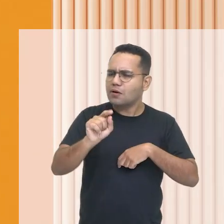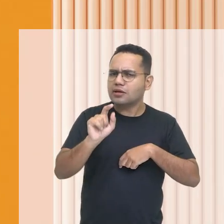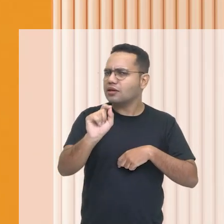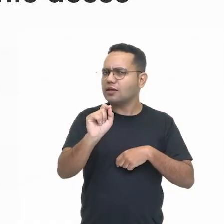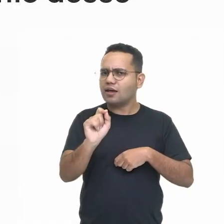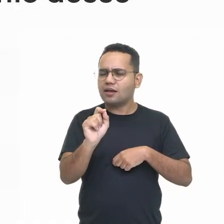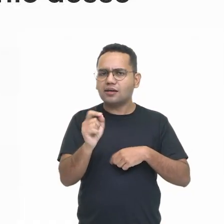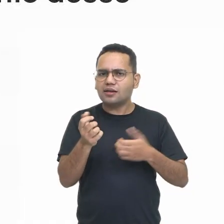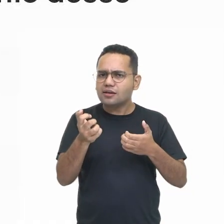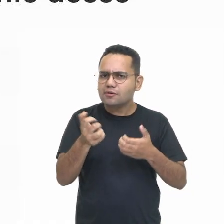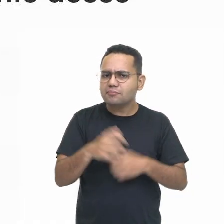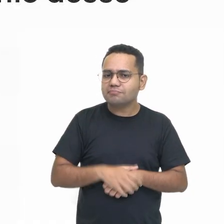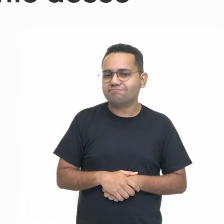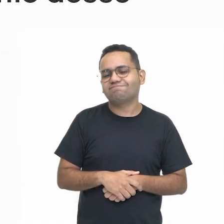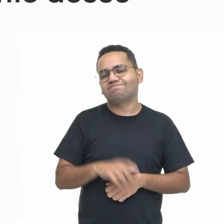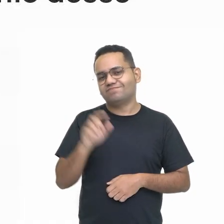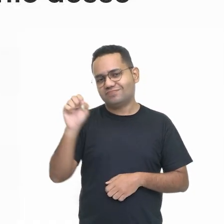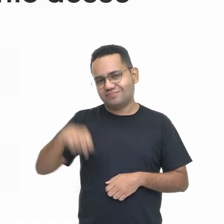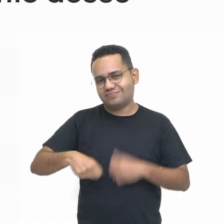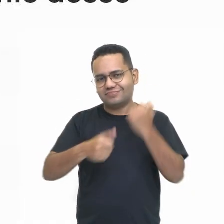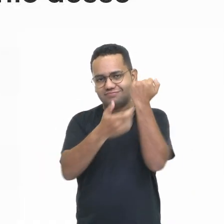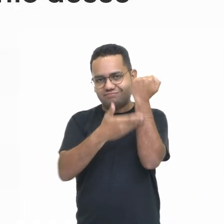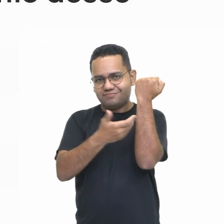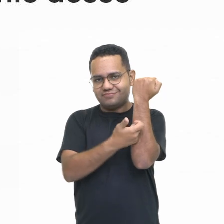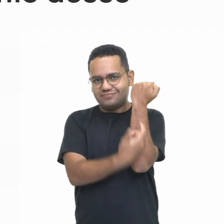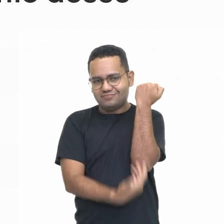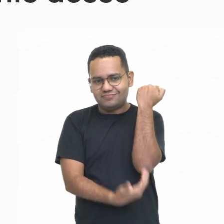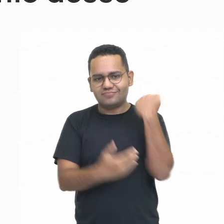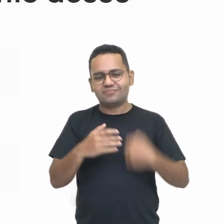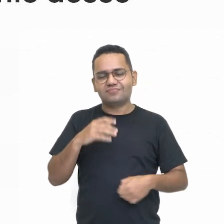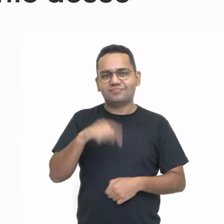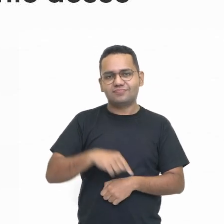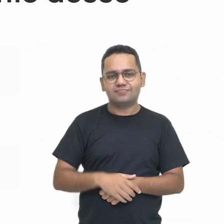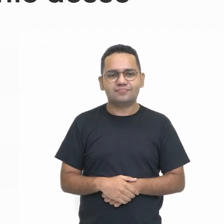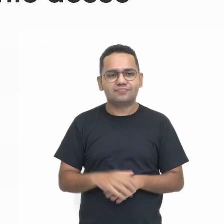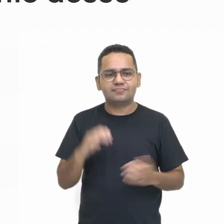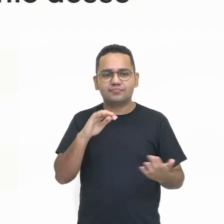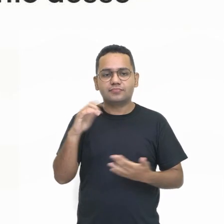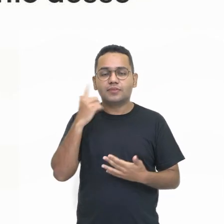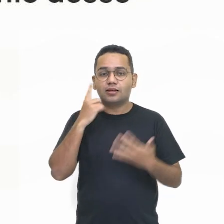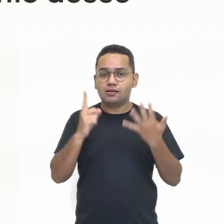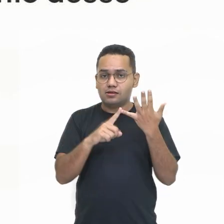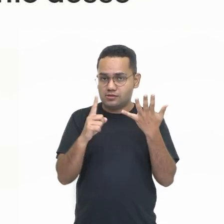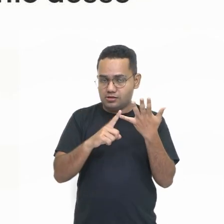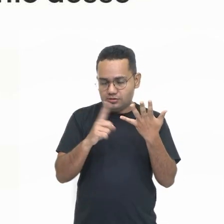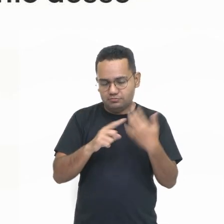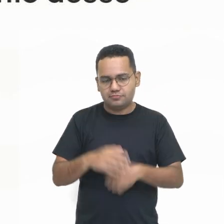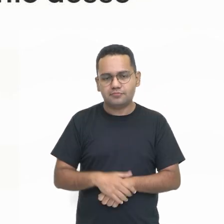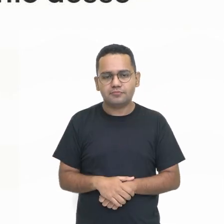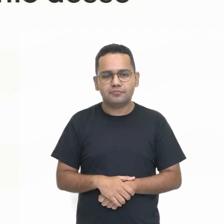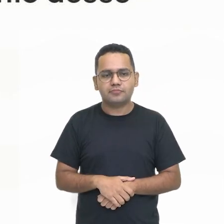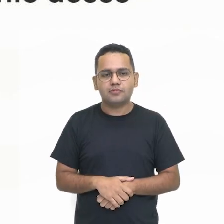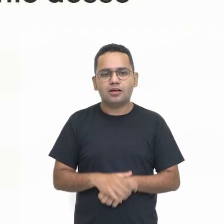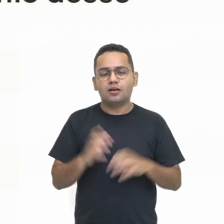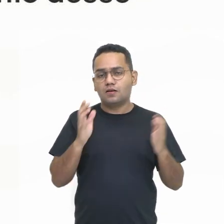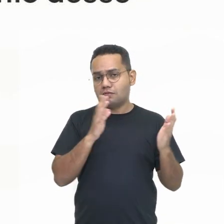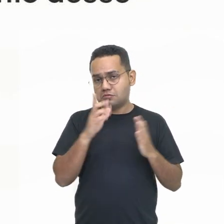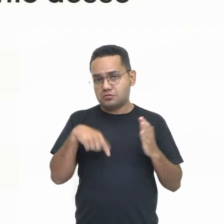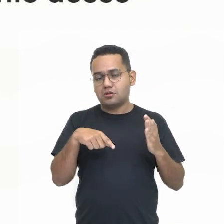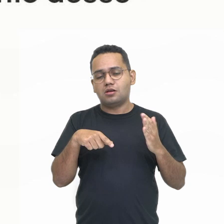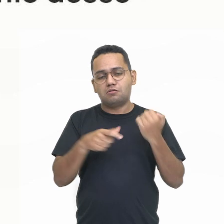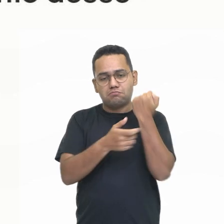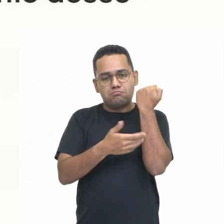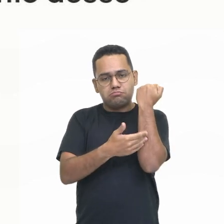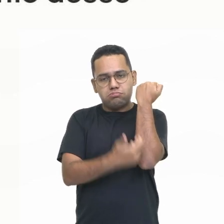da borracha. Olha só. O ciclo da borracha, que vai do final do século XIX a início